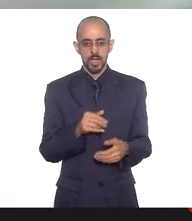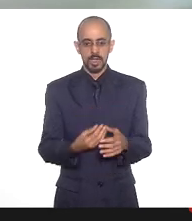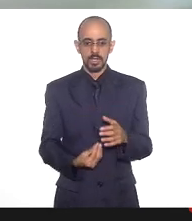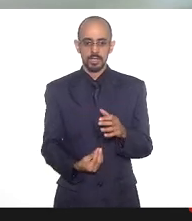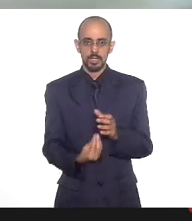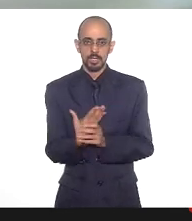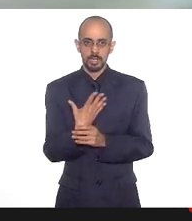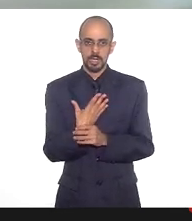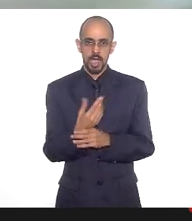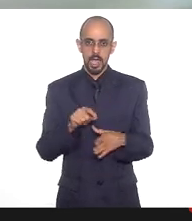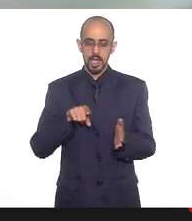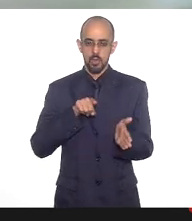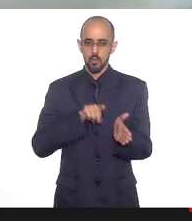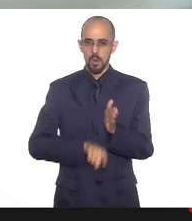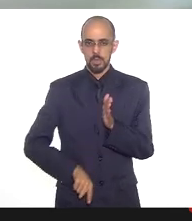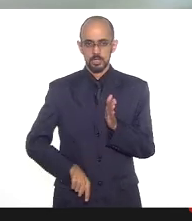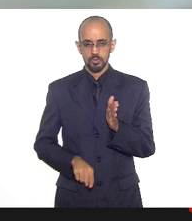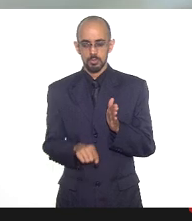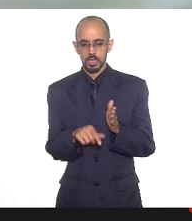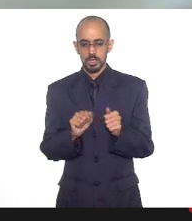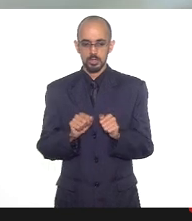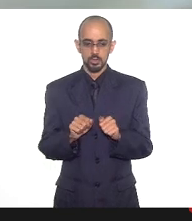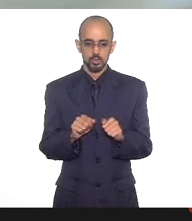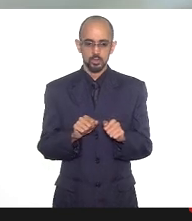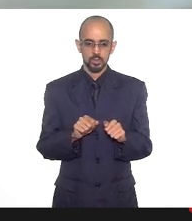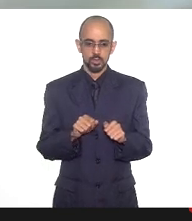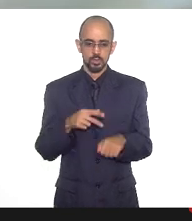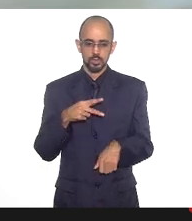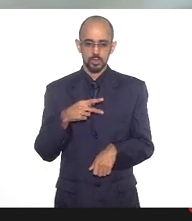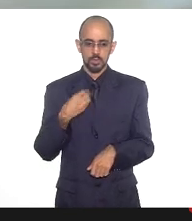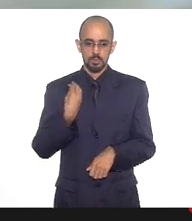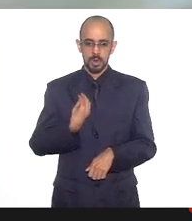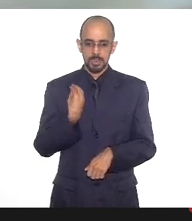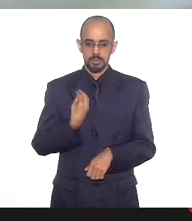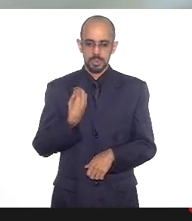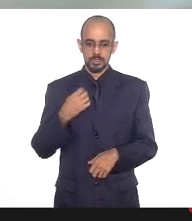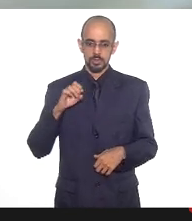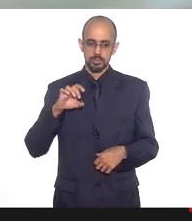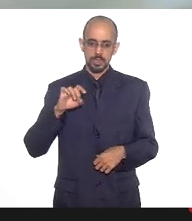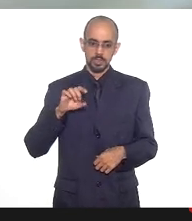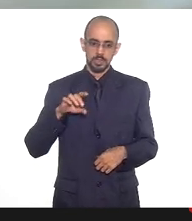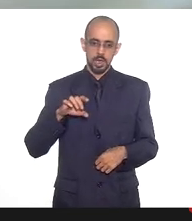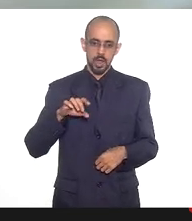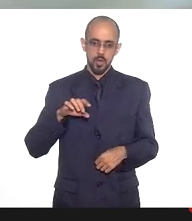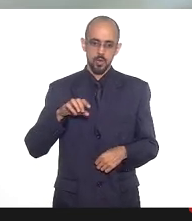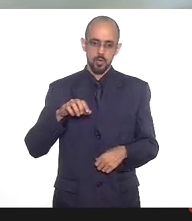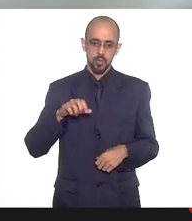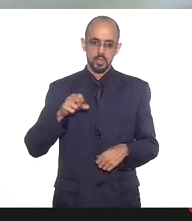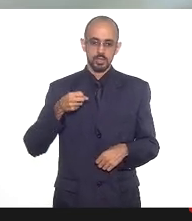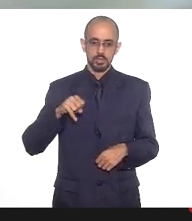algum abatimento de PE naquilo que seja campo de concessão,